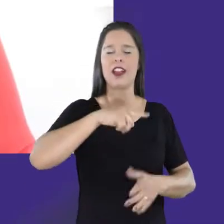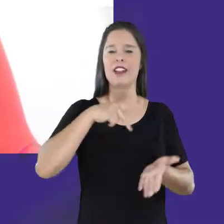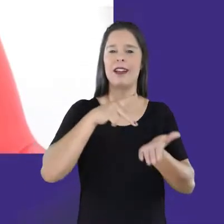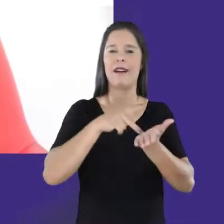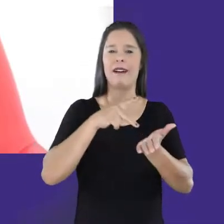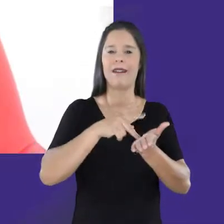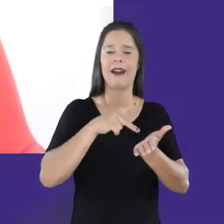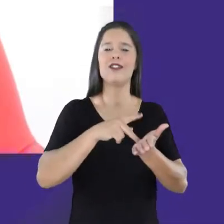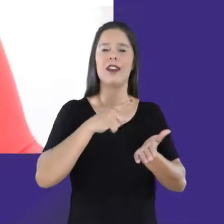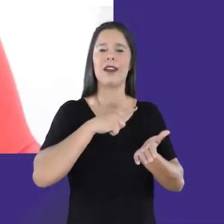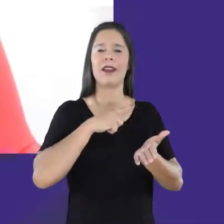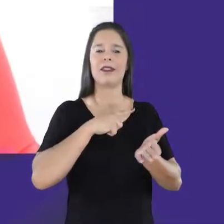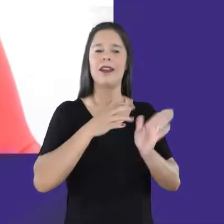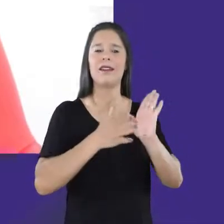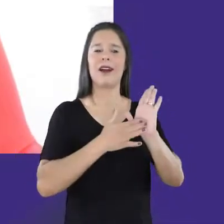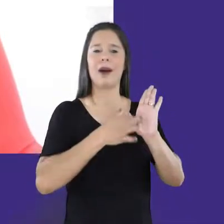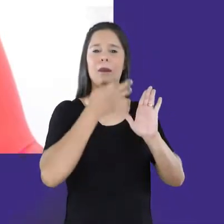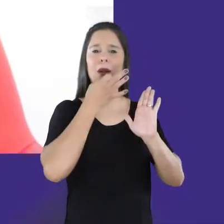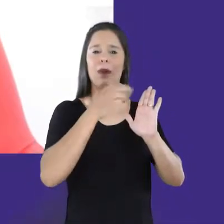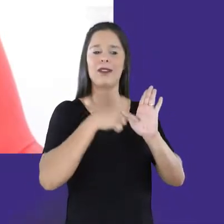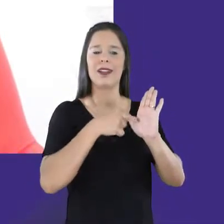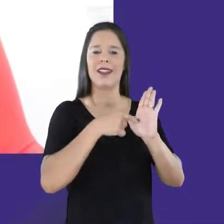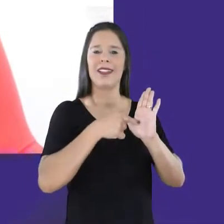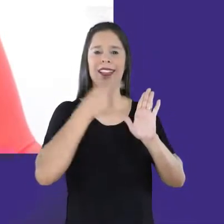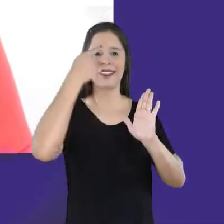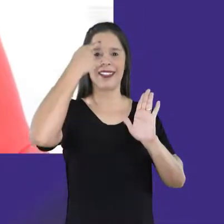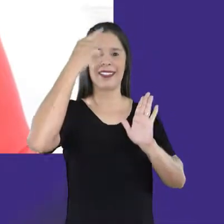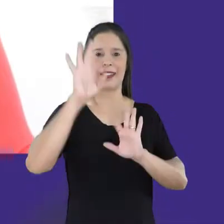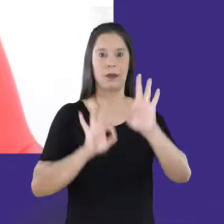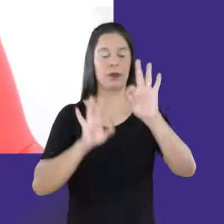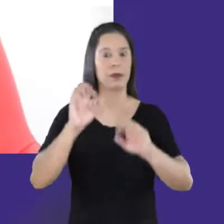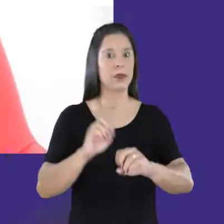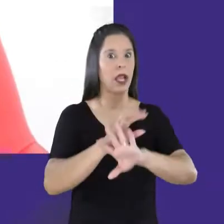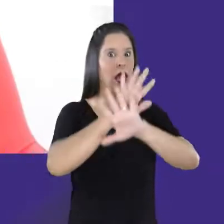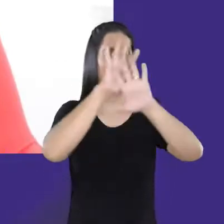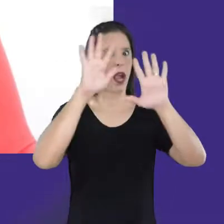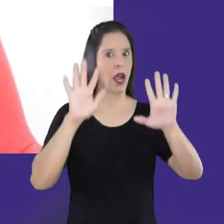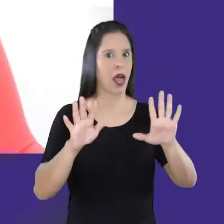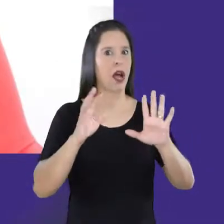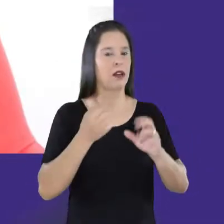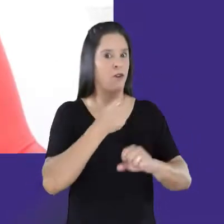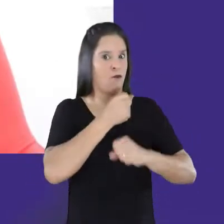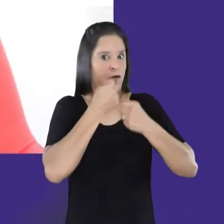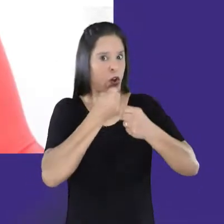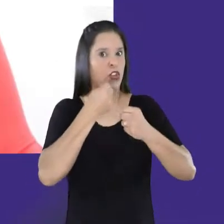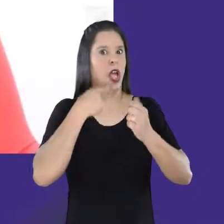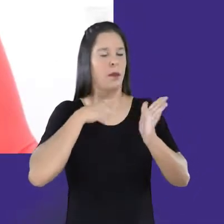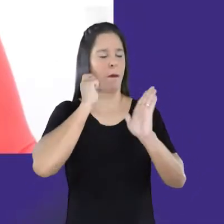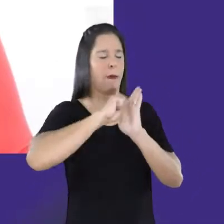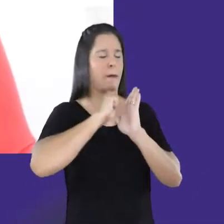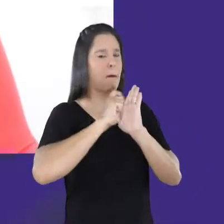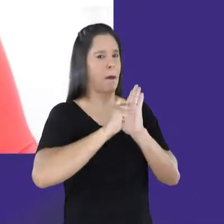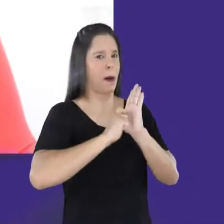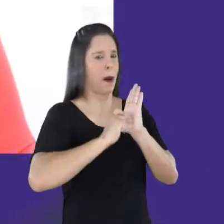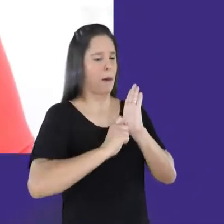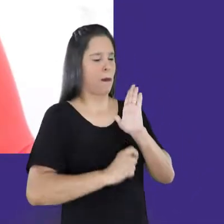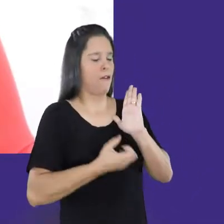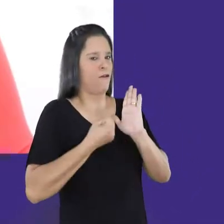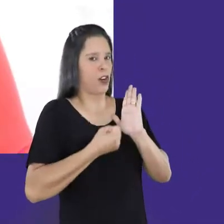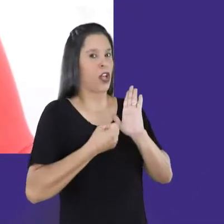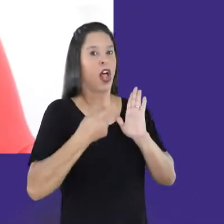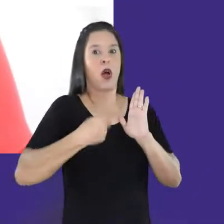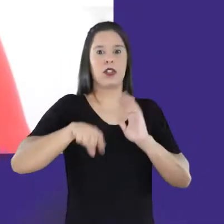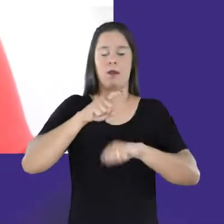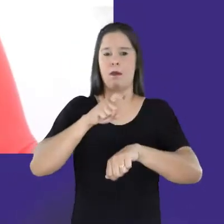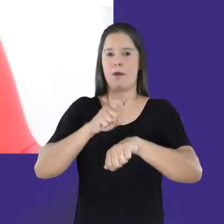os problemas, os desafios e as oportunidades que a gente tem na nossa realidade que levaram a gente a propor esse projeto.